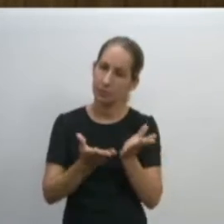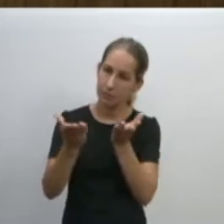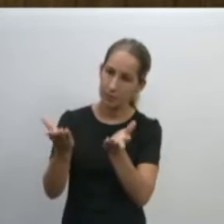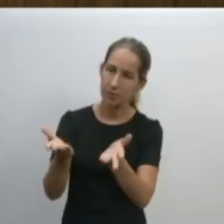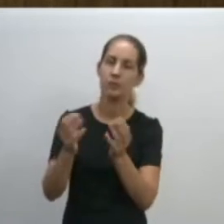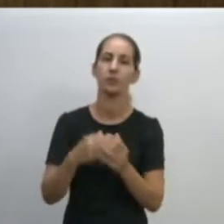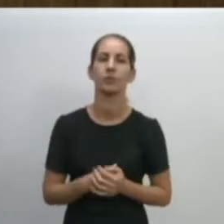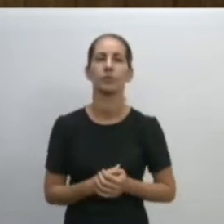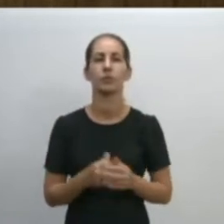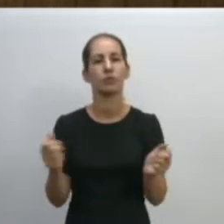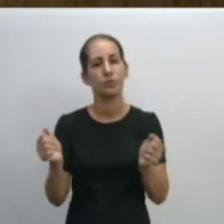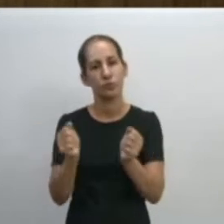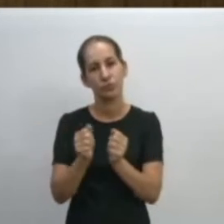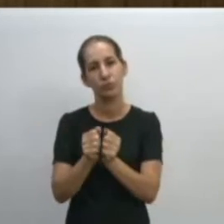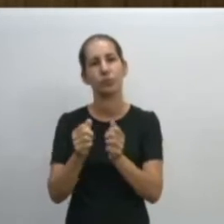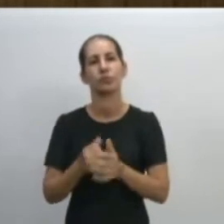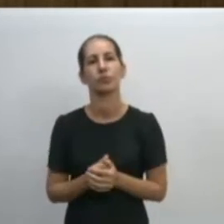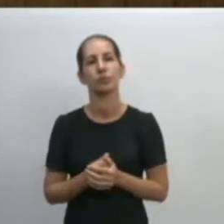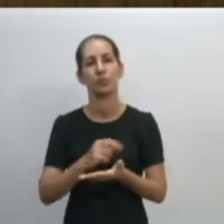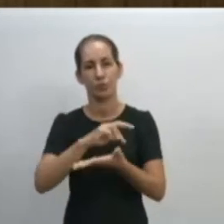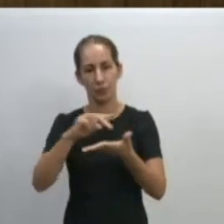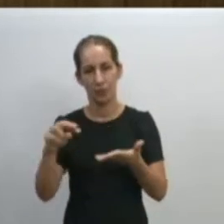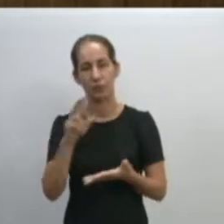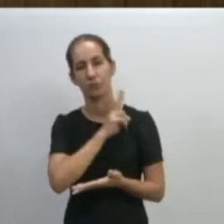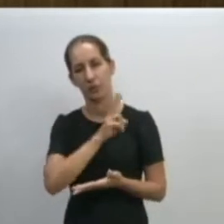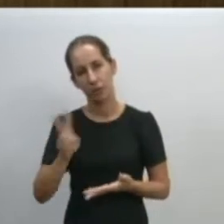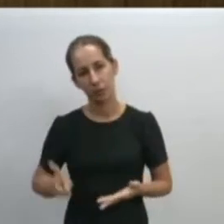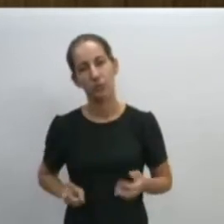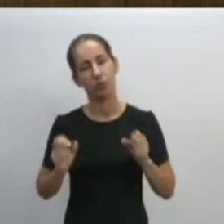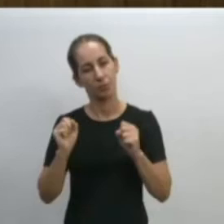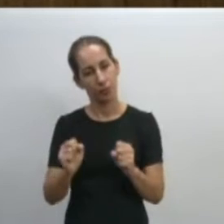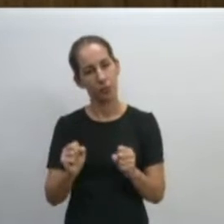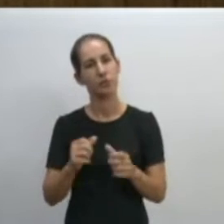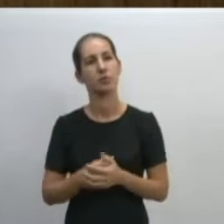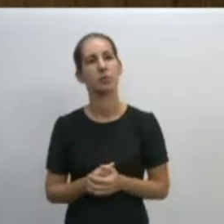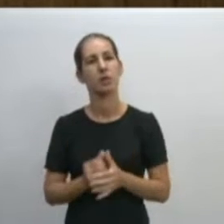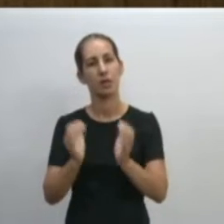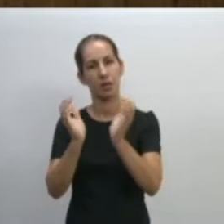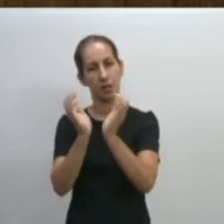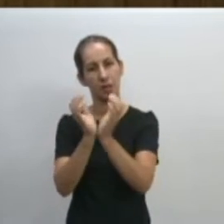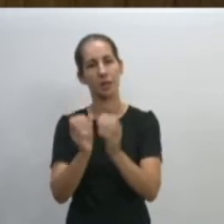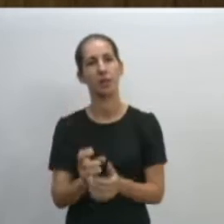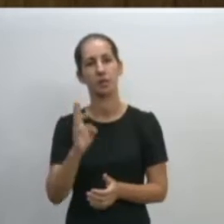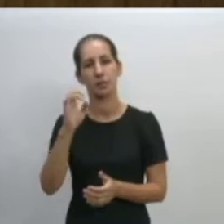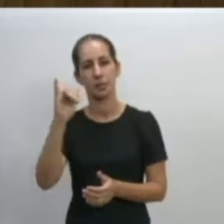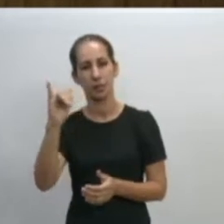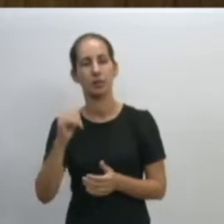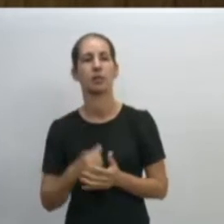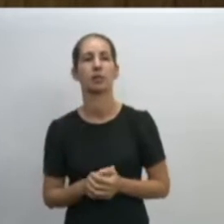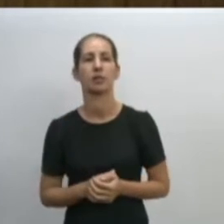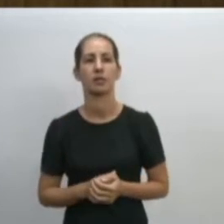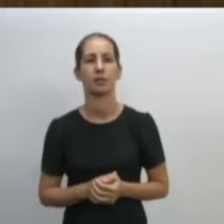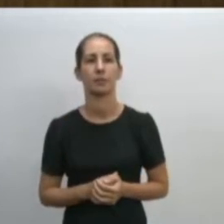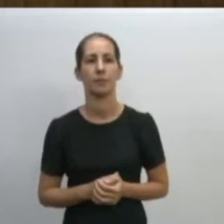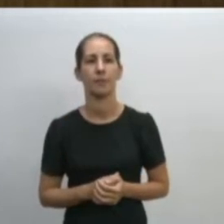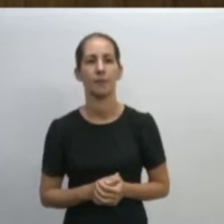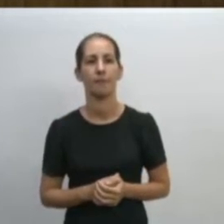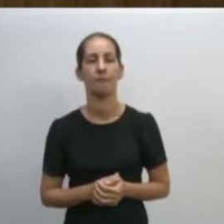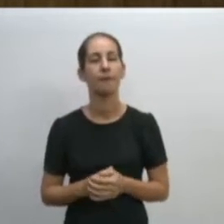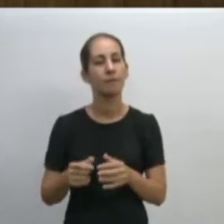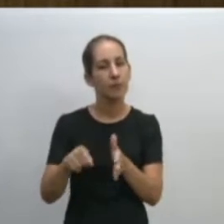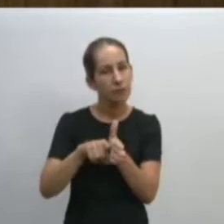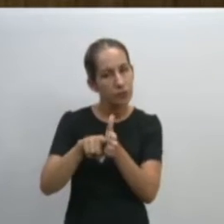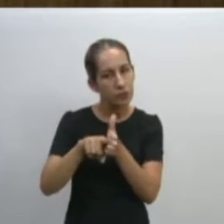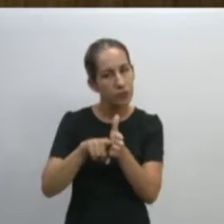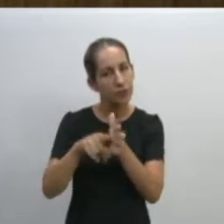disponibilizo, né, junto com outros vereadores, para que a gente possa constituir a SEI, né? E assim a gente